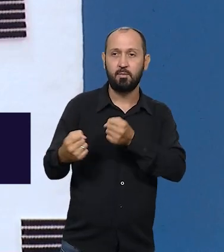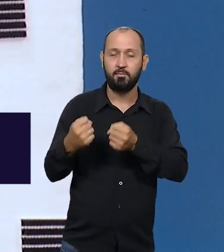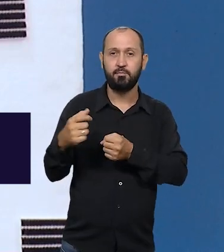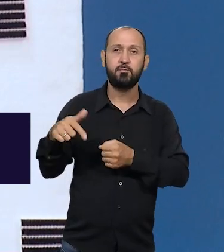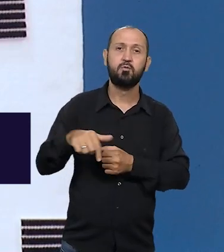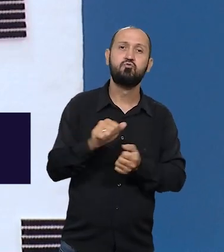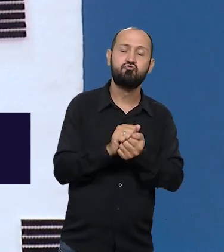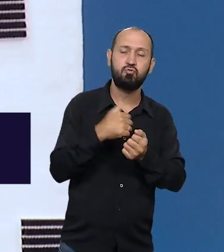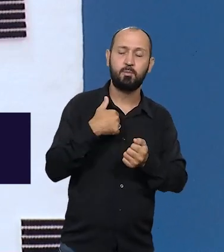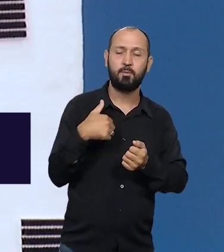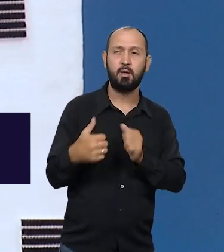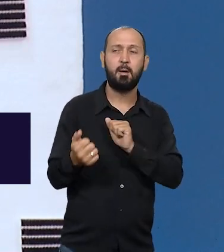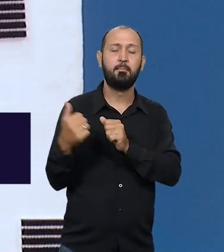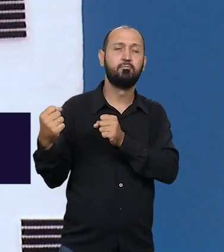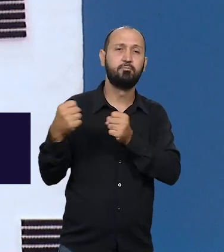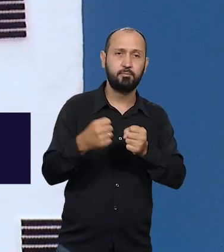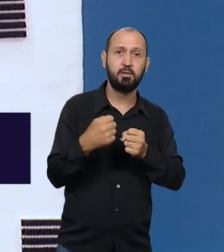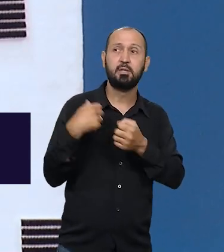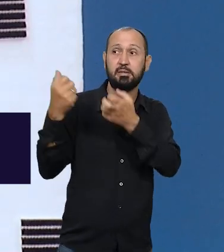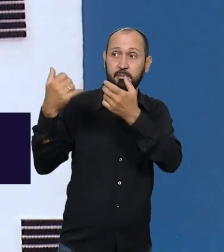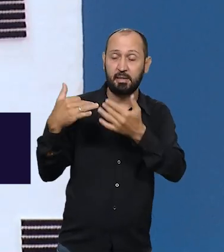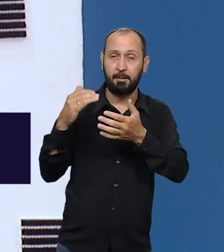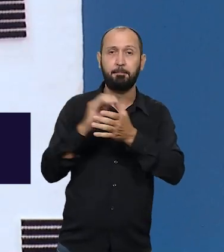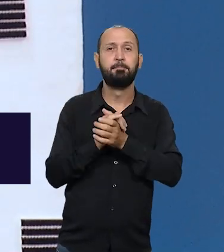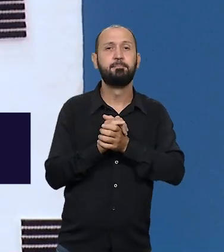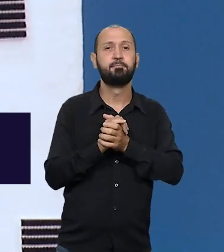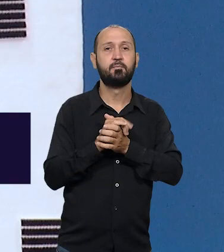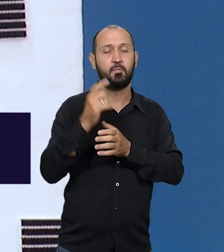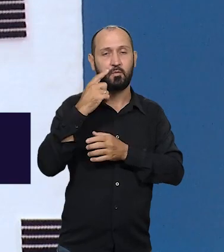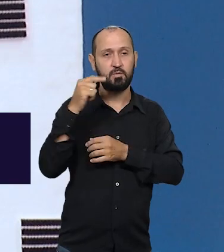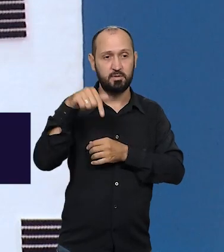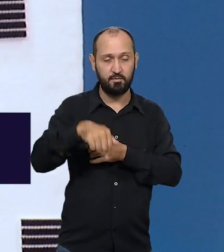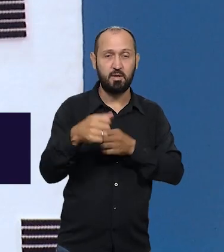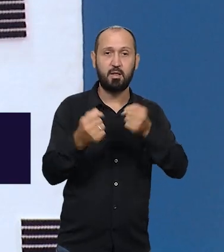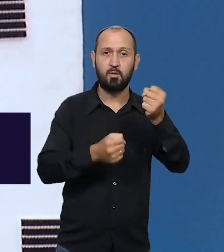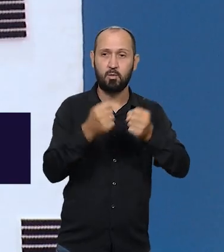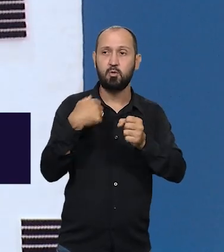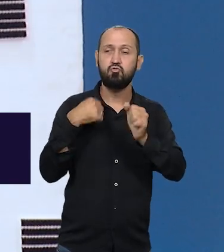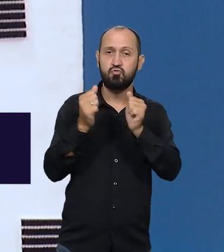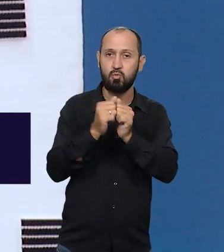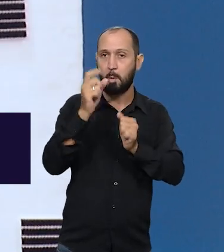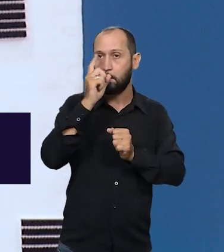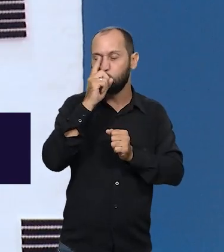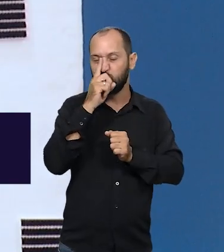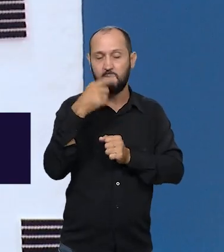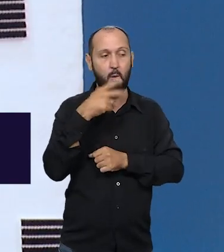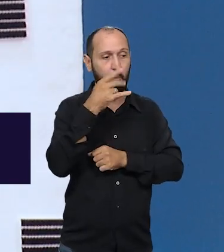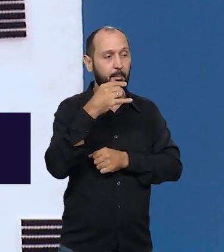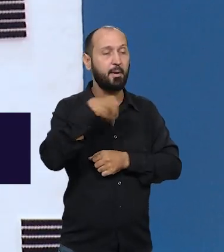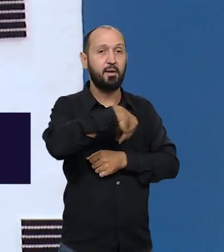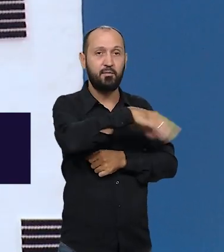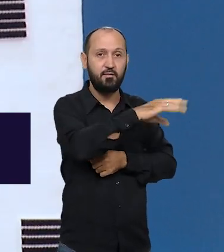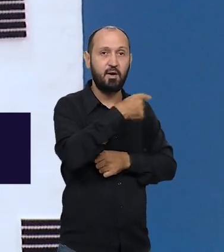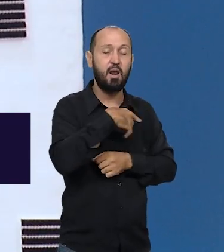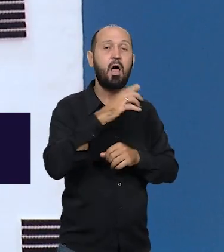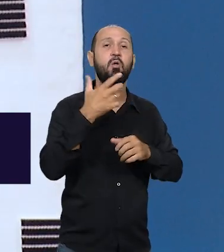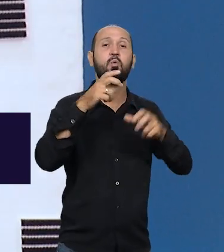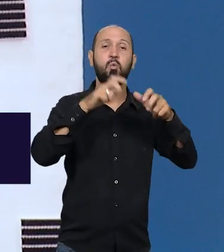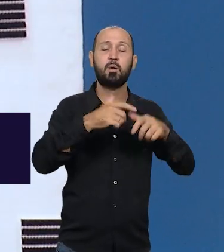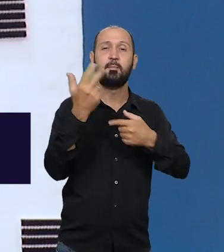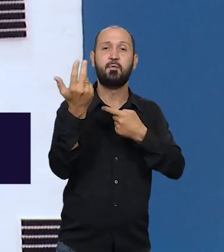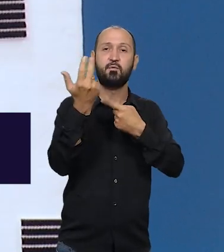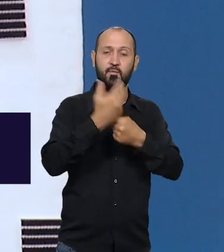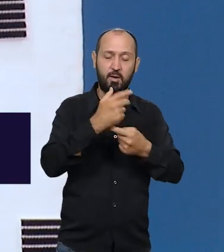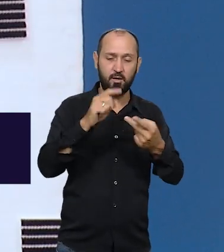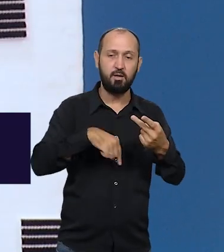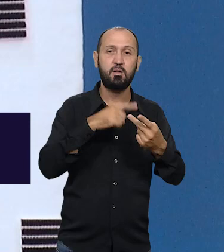já tem que explicar para ele, olha, você vai entrar no carro junto com a mamãe, nós vamos deixar o papai lá no estúdio, aí do estúdio nós vamos levar ele para você para a